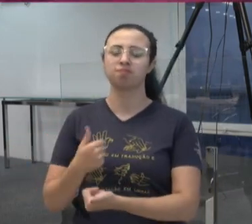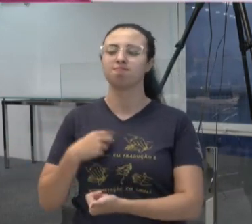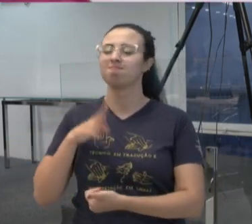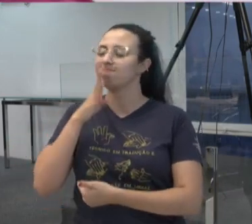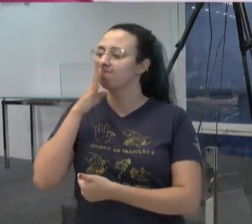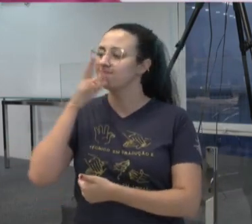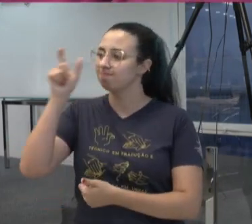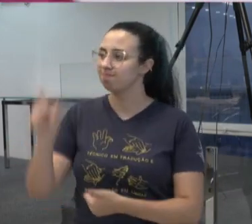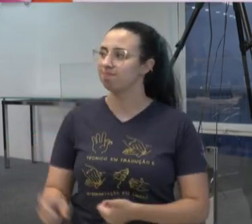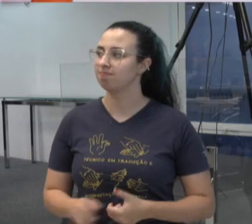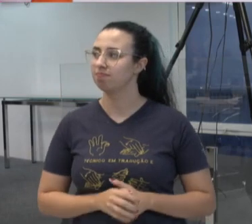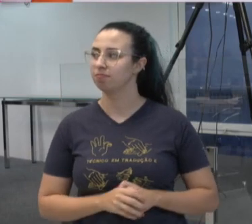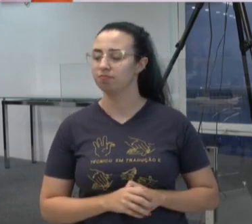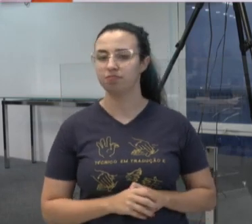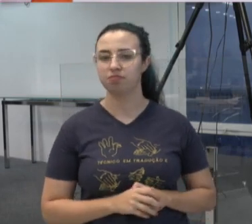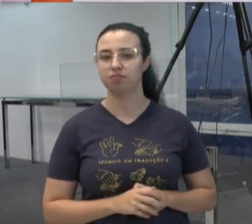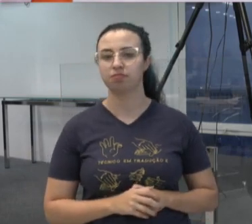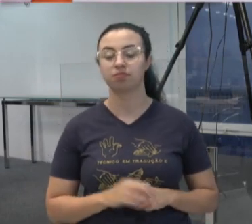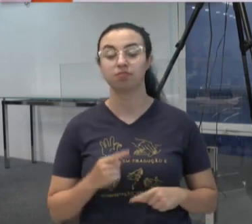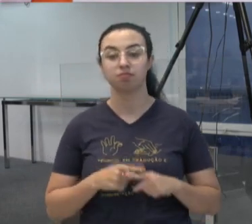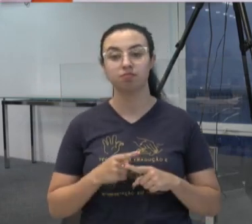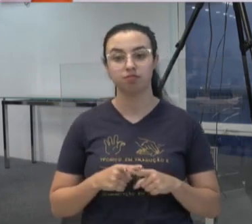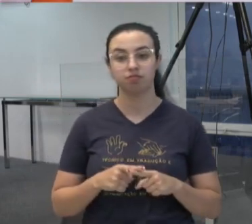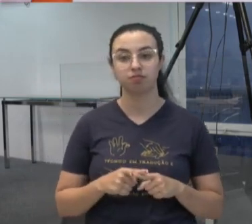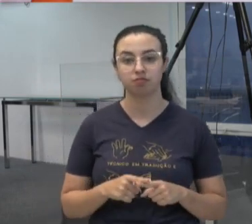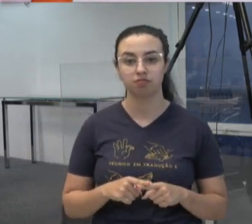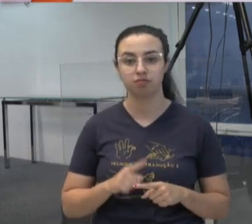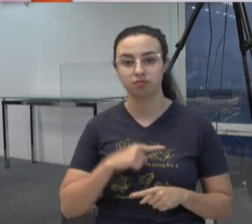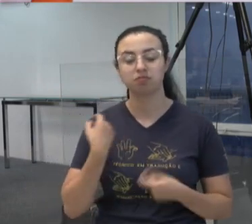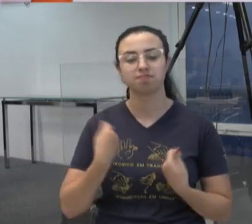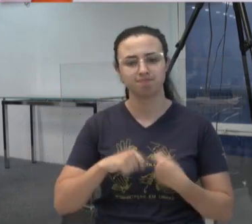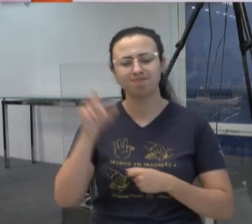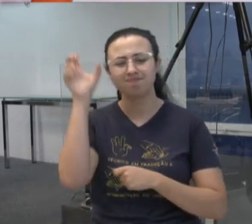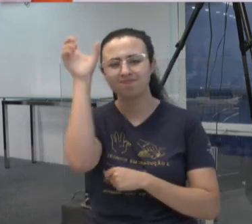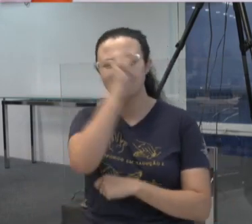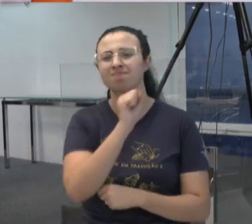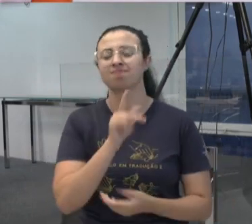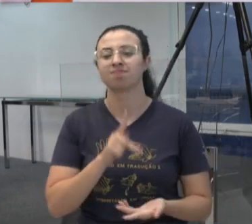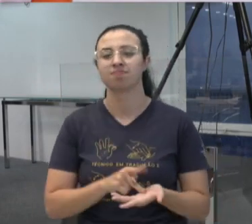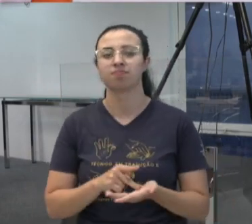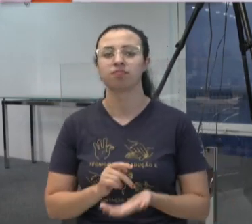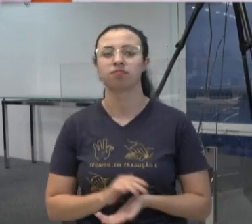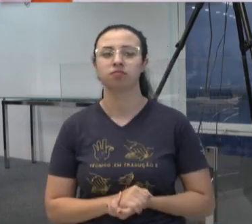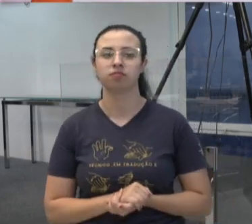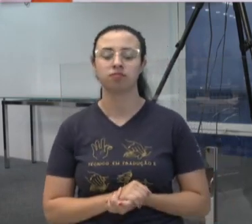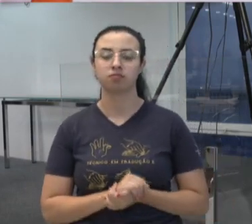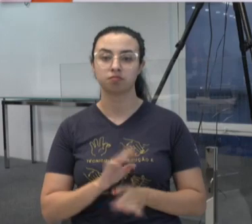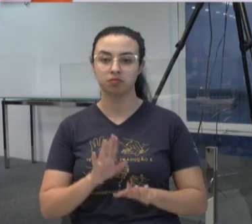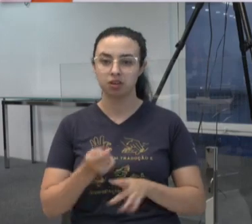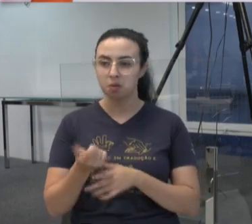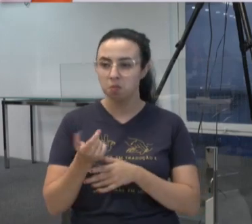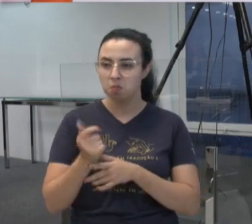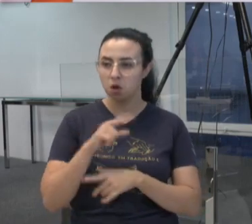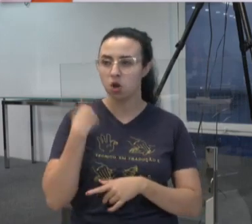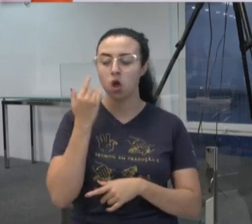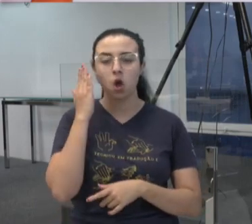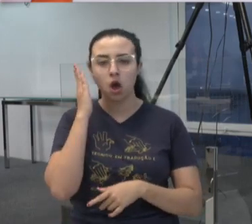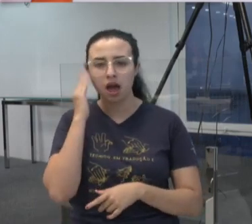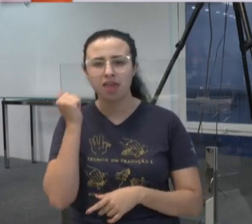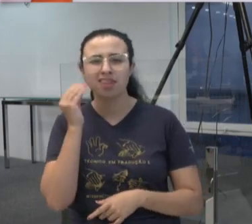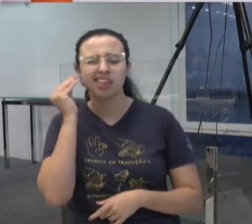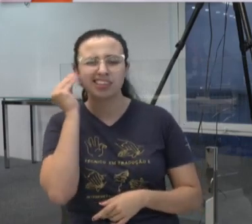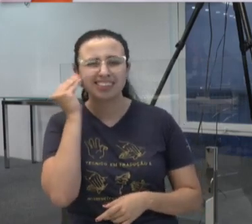muito nele, me inspiro muito nele, porque é um decano da casa, a gente tem que aprender muito. Mas, o pouco que a gente sabe, a gente está tentando